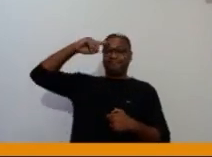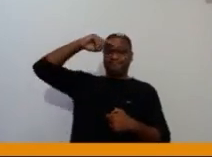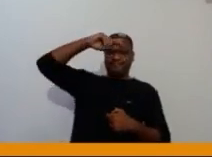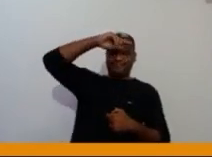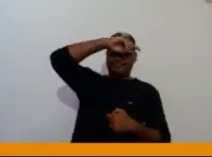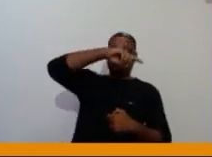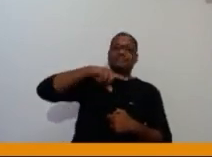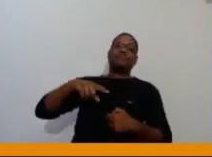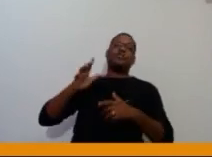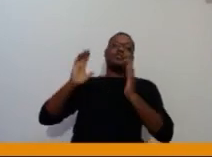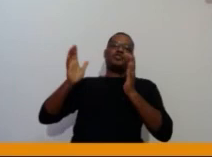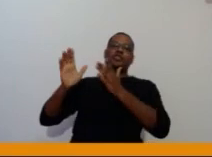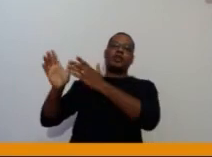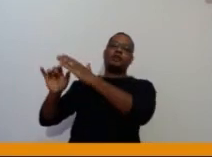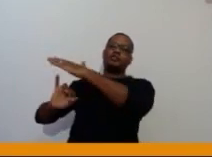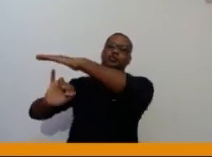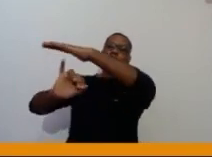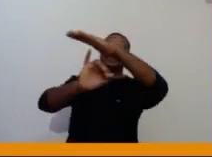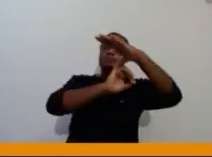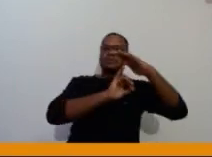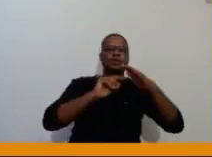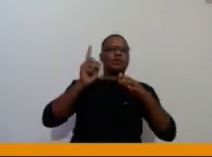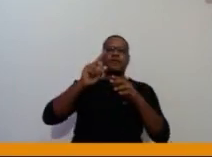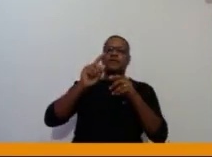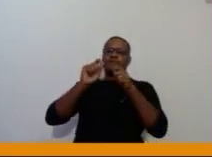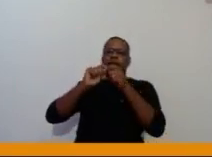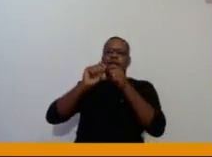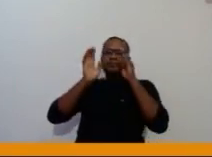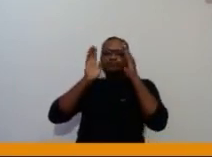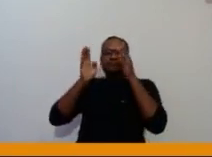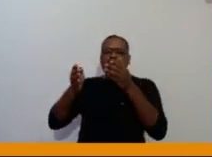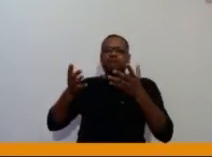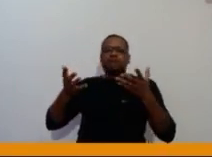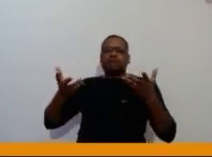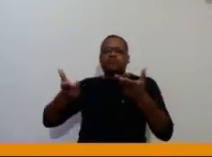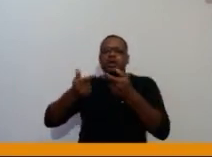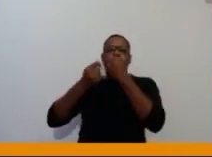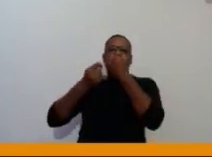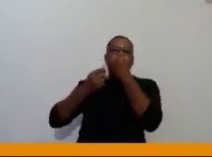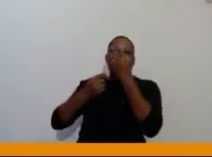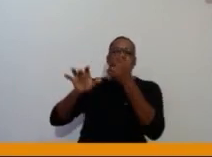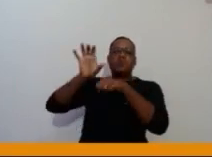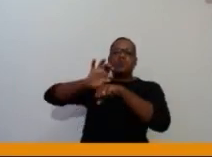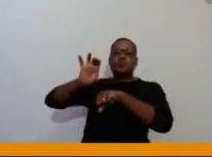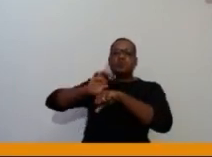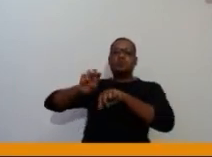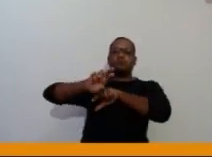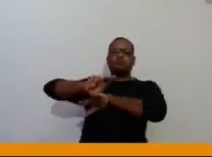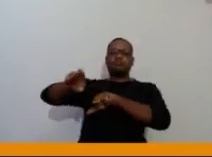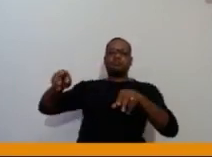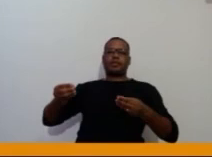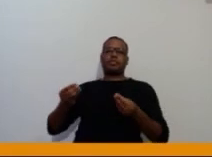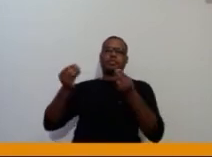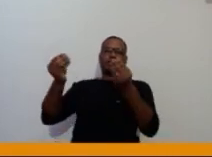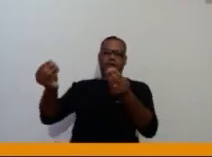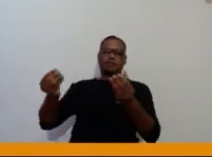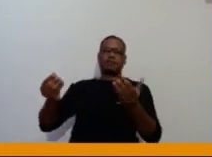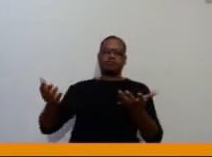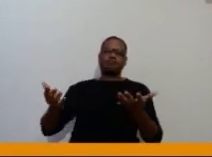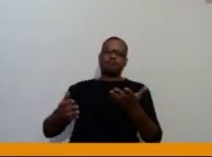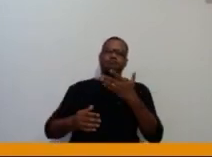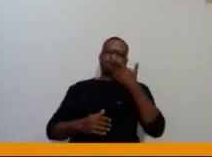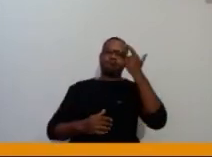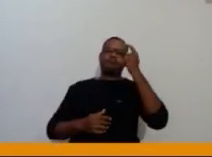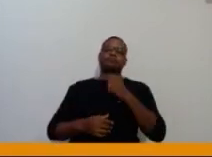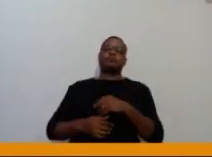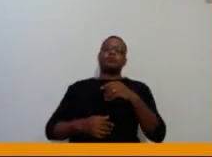e os preços são muito baixos, e a gente tem uma questão social muito grande, quer dizer, uma